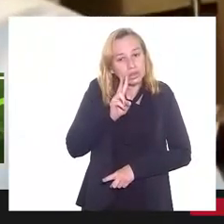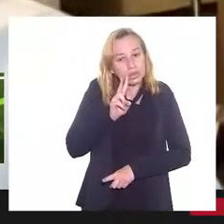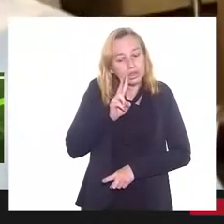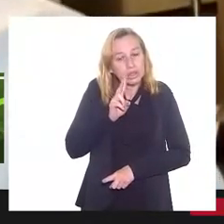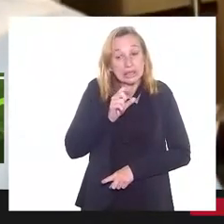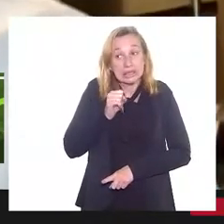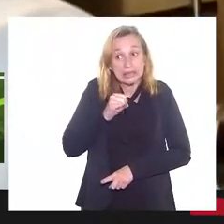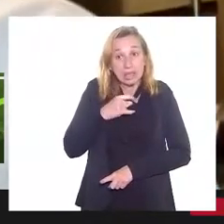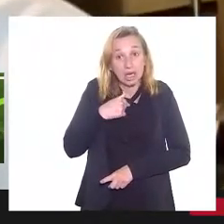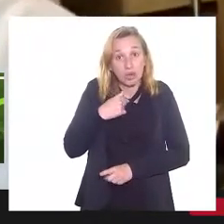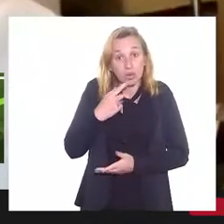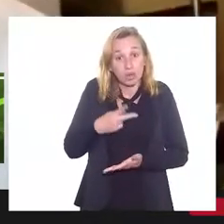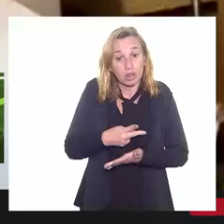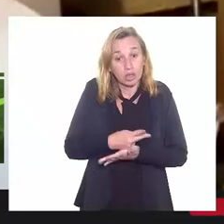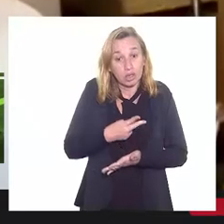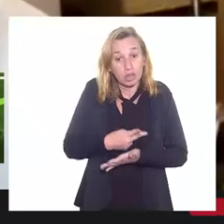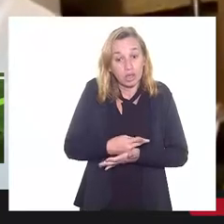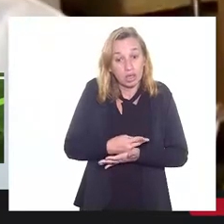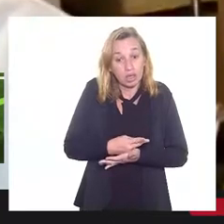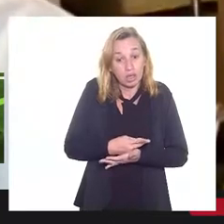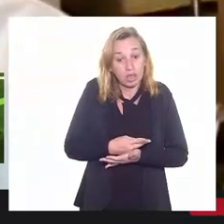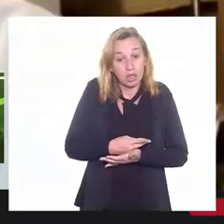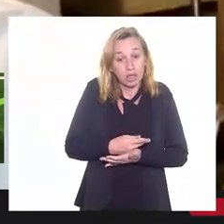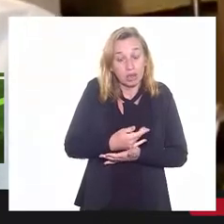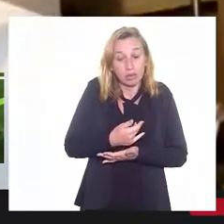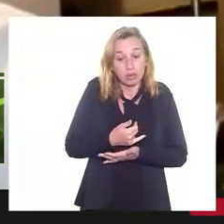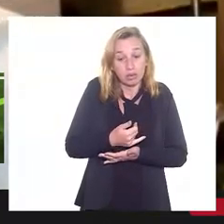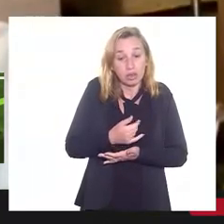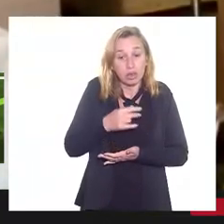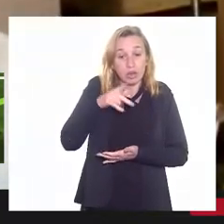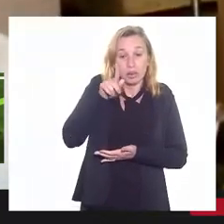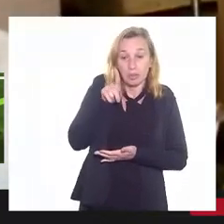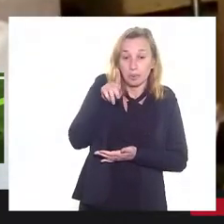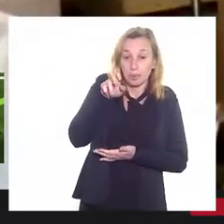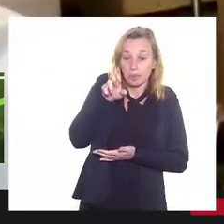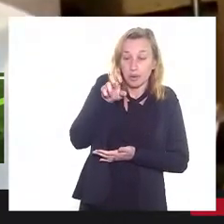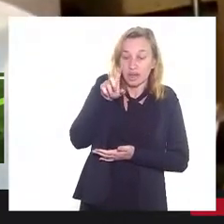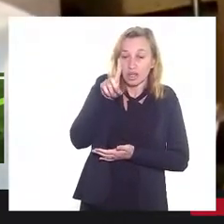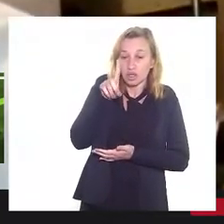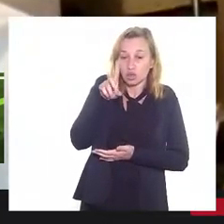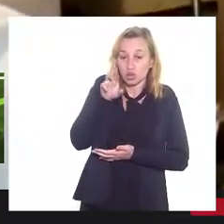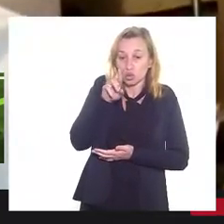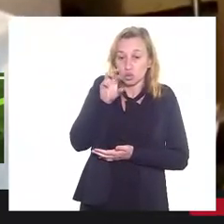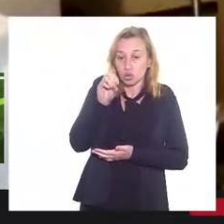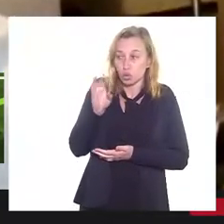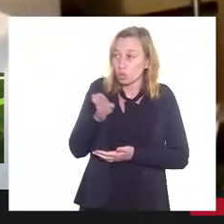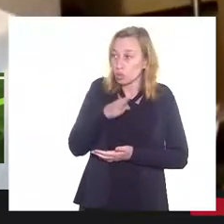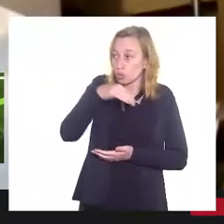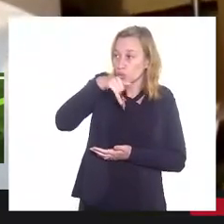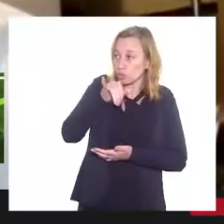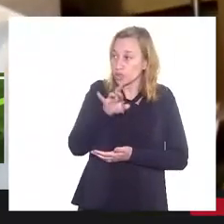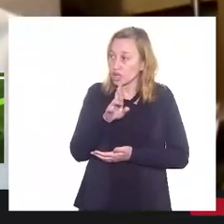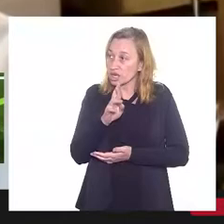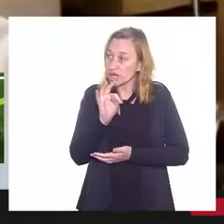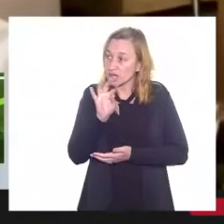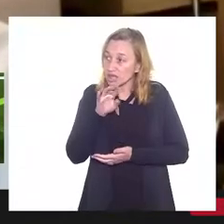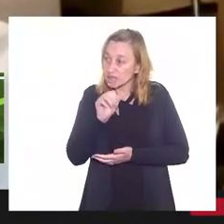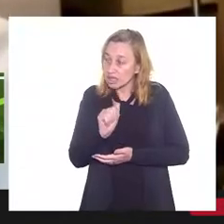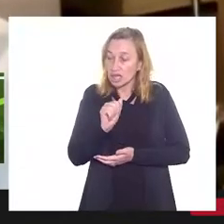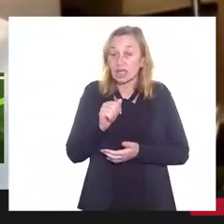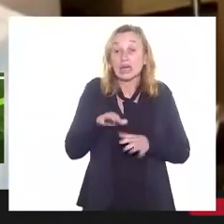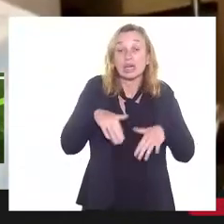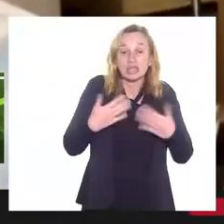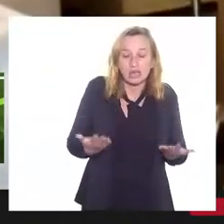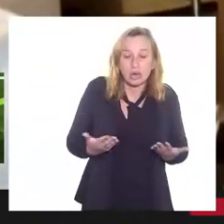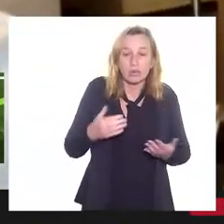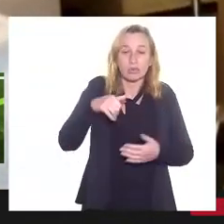tiver cometendo a trança de pecado que foi o Pedro Miranda que faleceu a portela é o Marcelo Monteiro